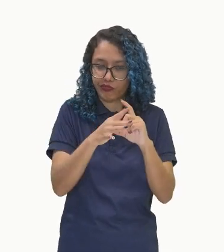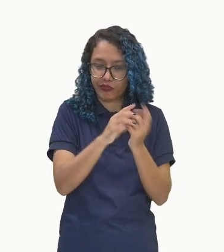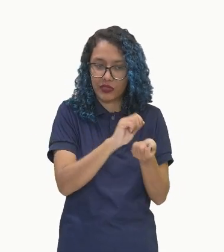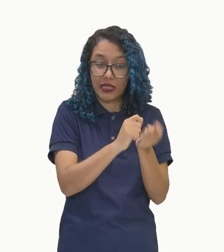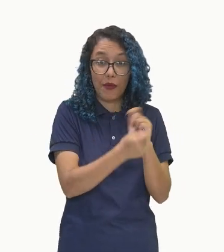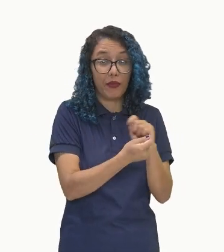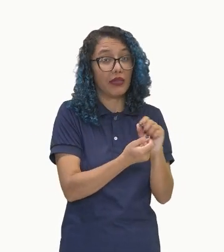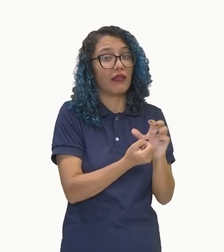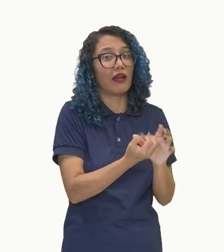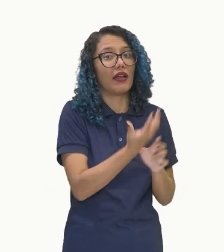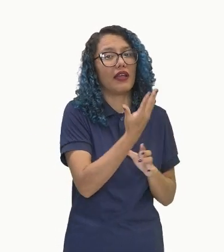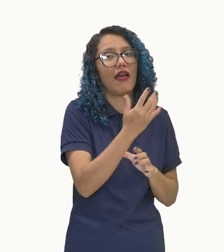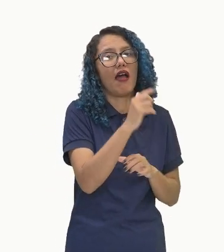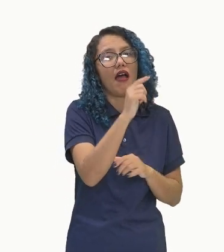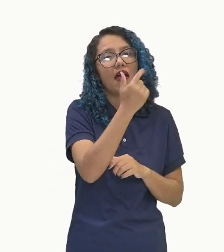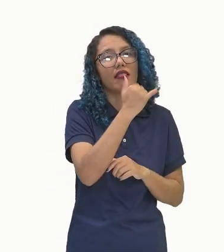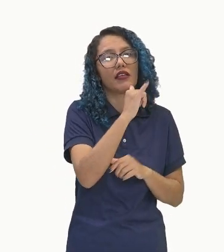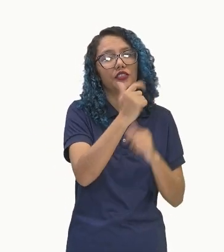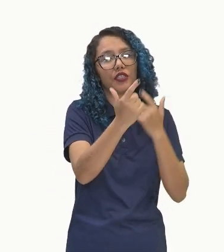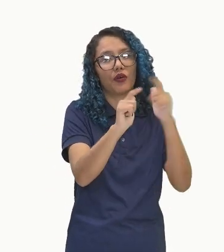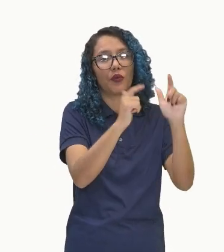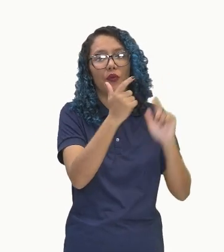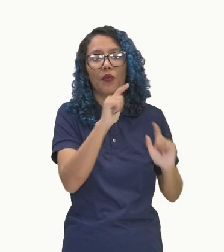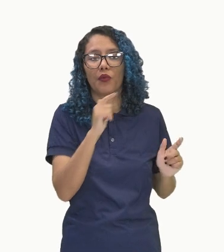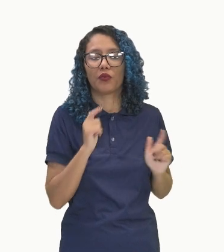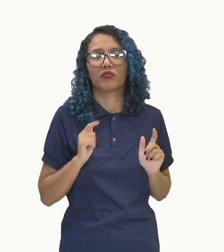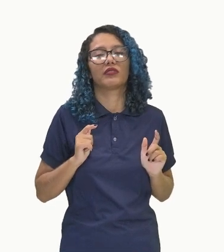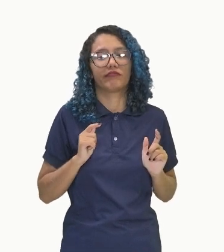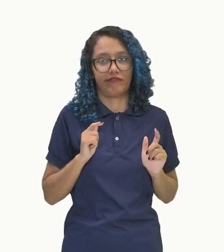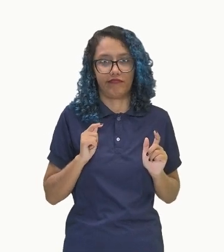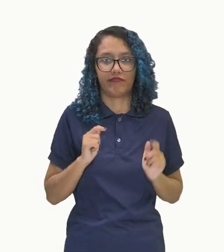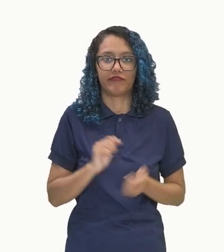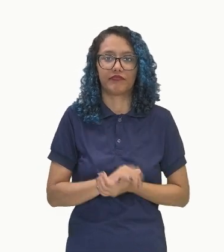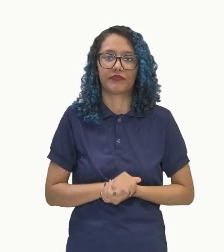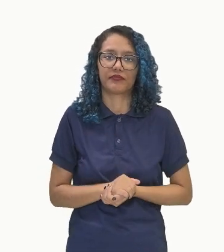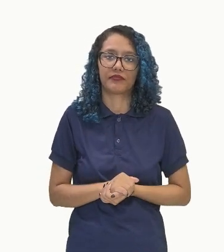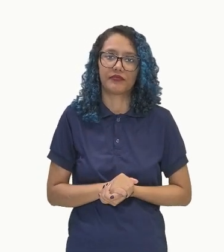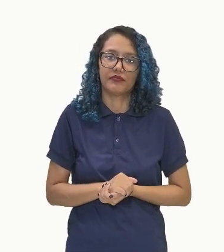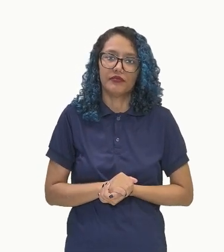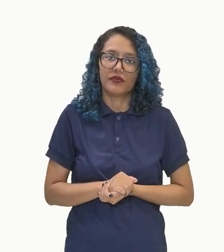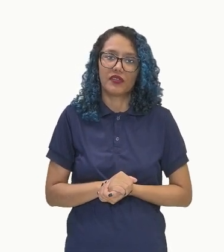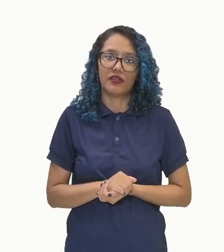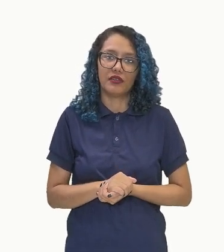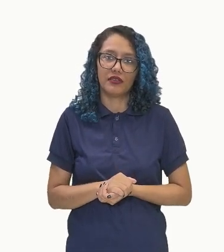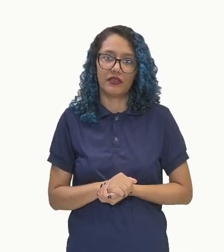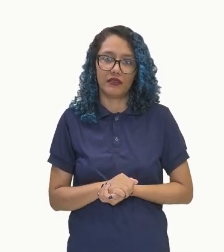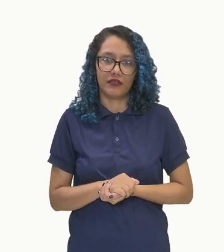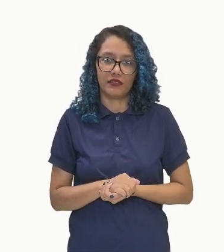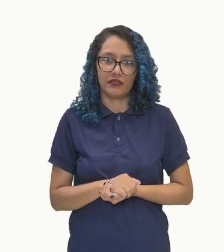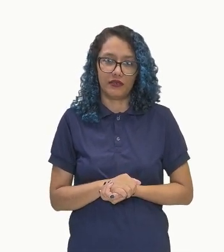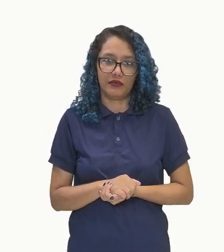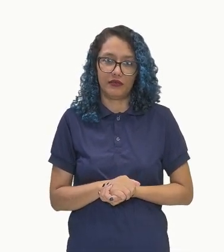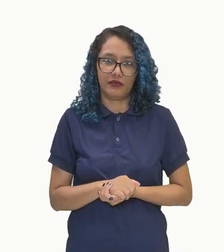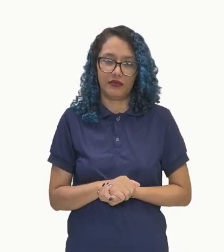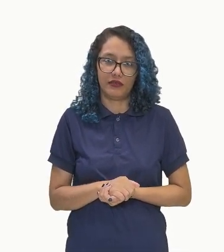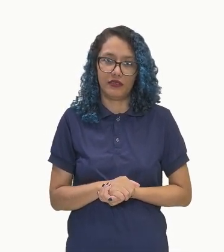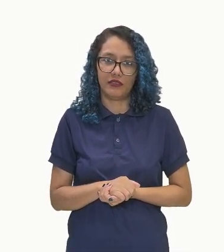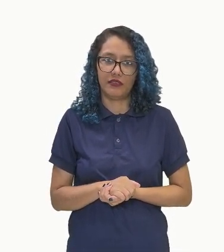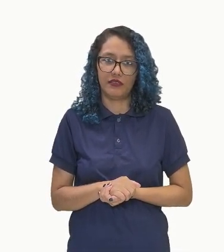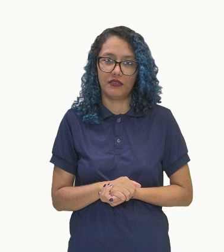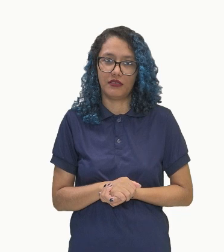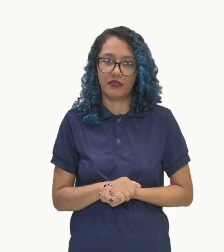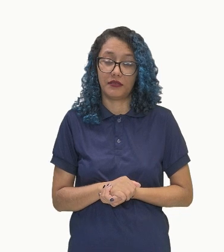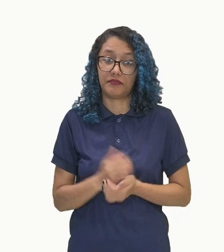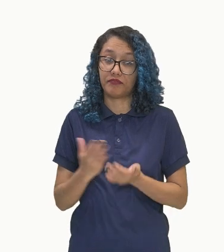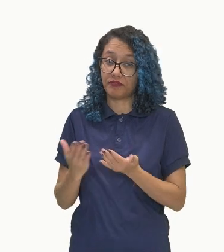você tem a equação dos receptores elétricos. Mas o que é muito importante também